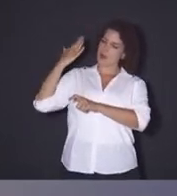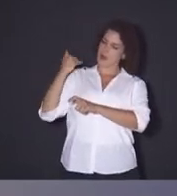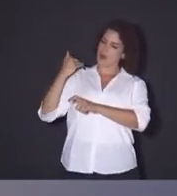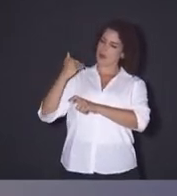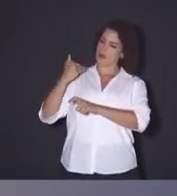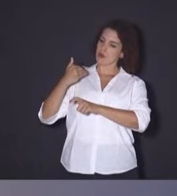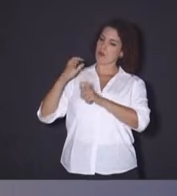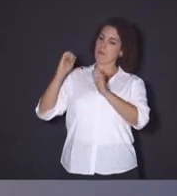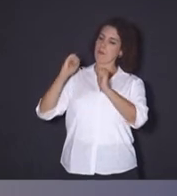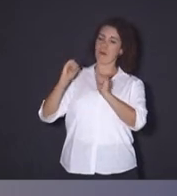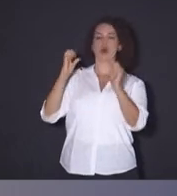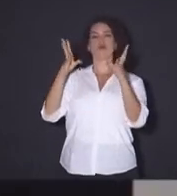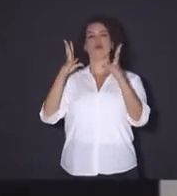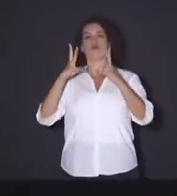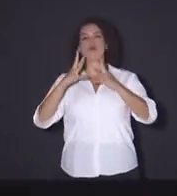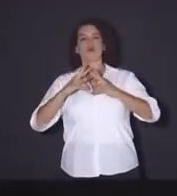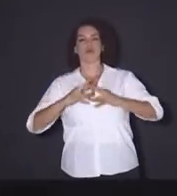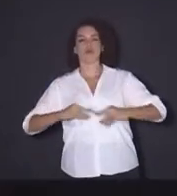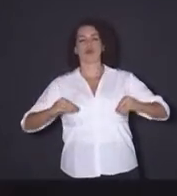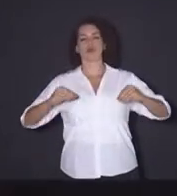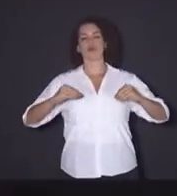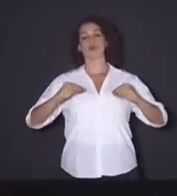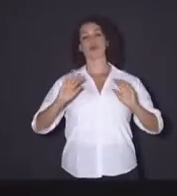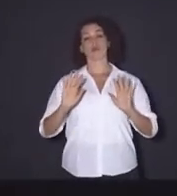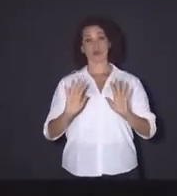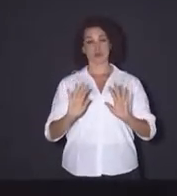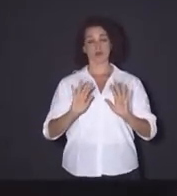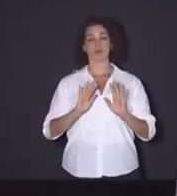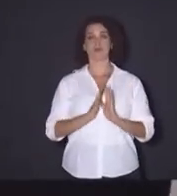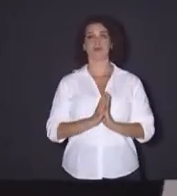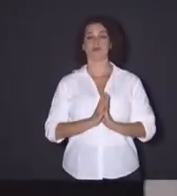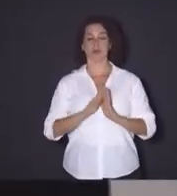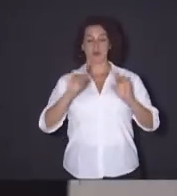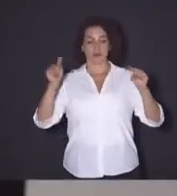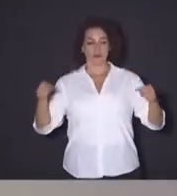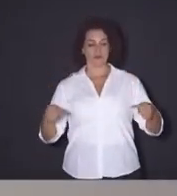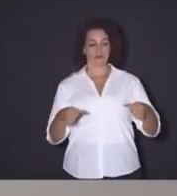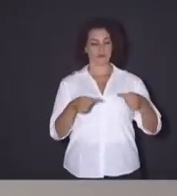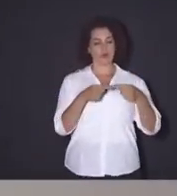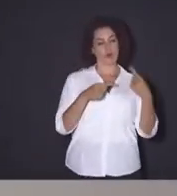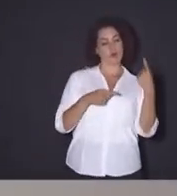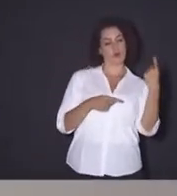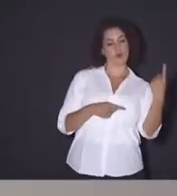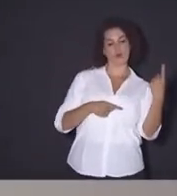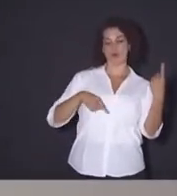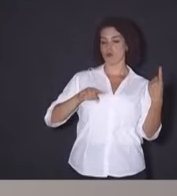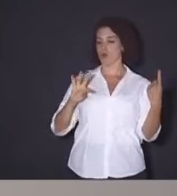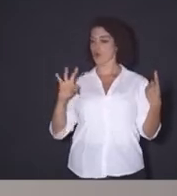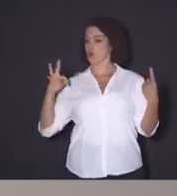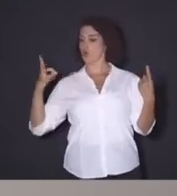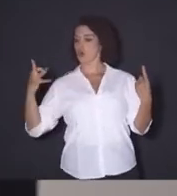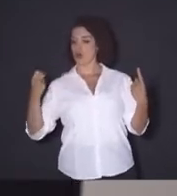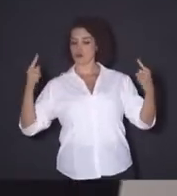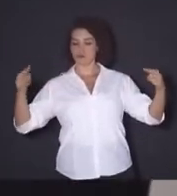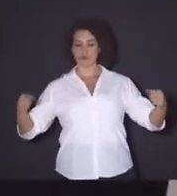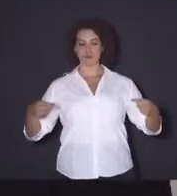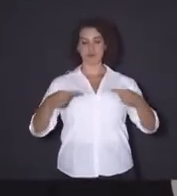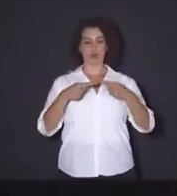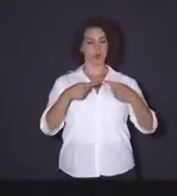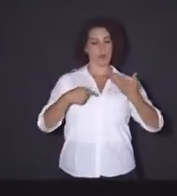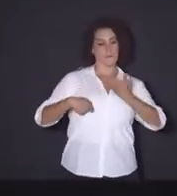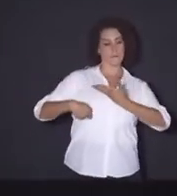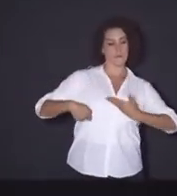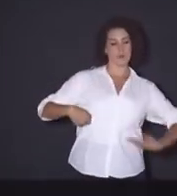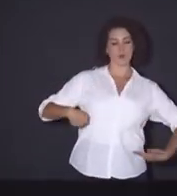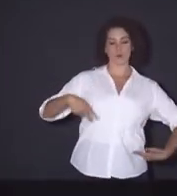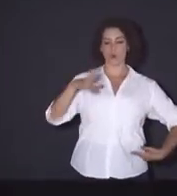É essa operação do local com o global, essa conjugação do indivíduo e do coletivo, do que é público e do que é privado, que